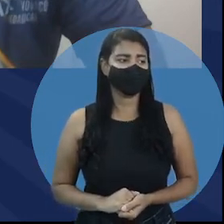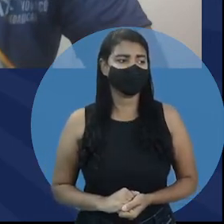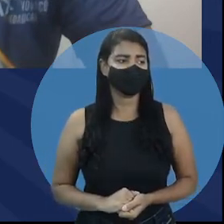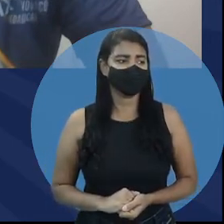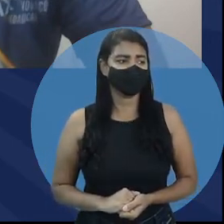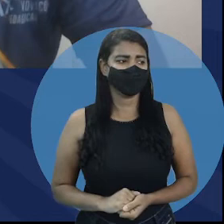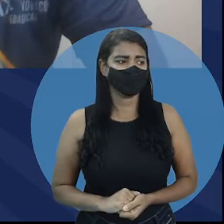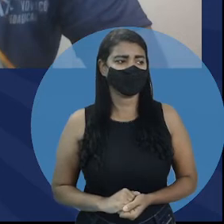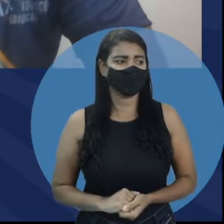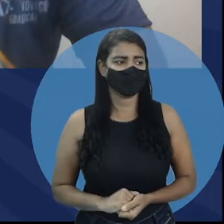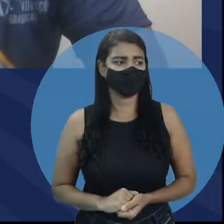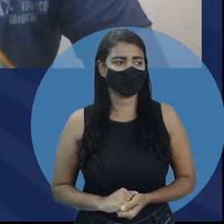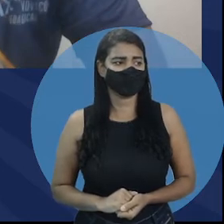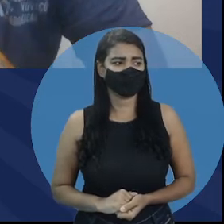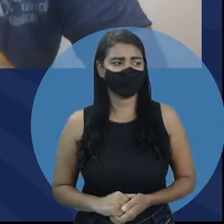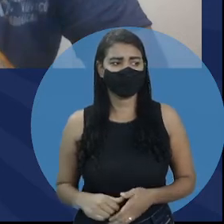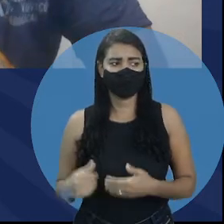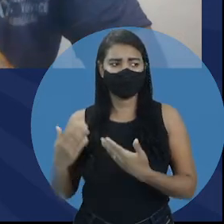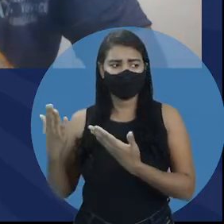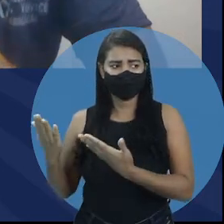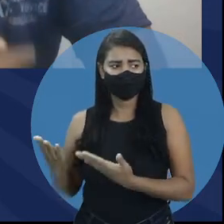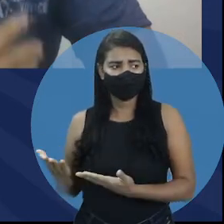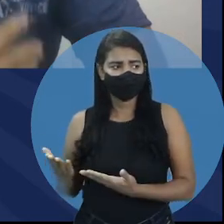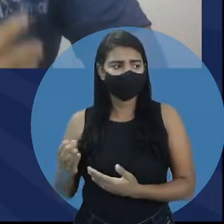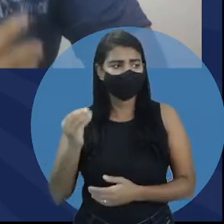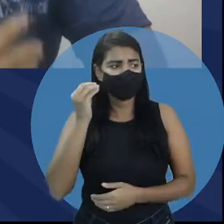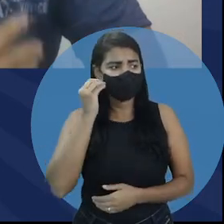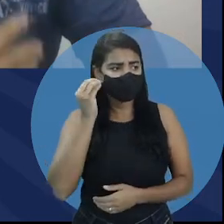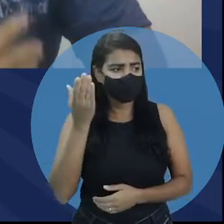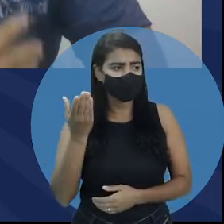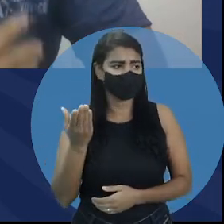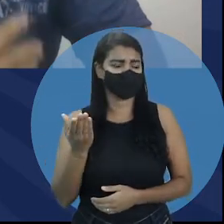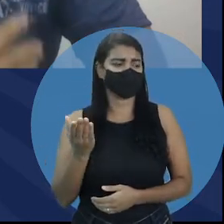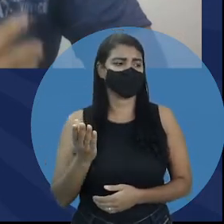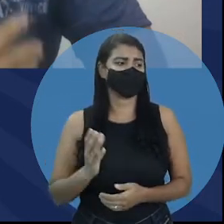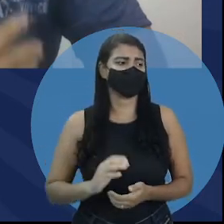do senhor para as periféricas, que a área periférica